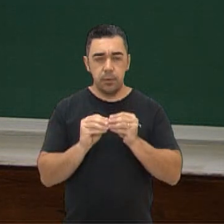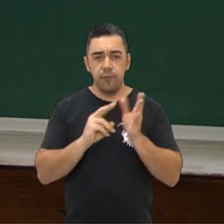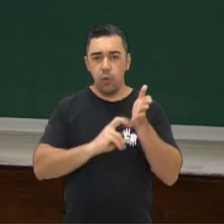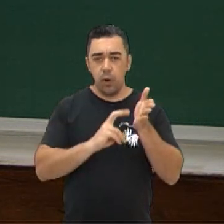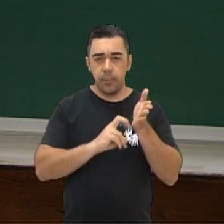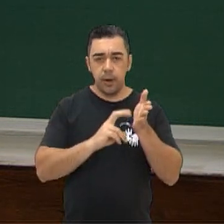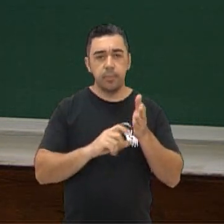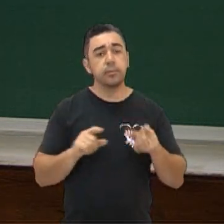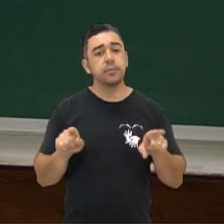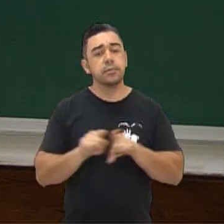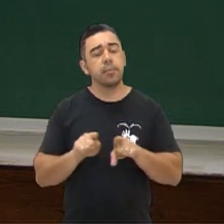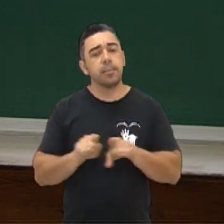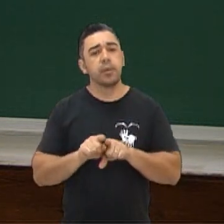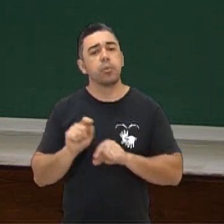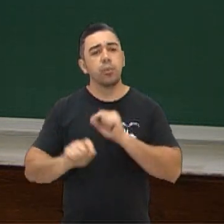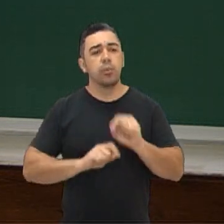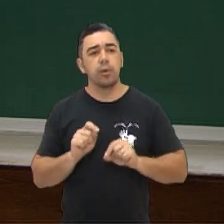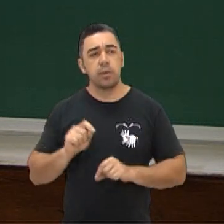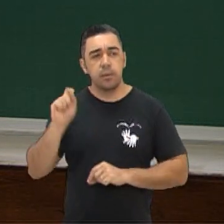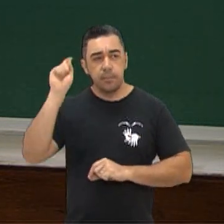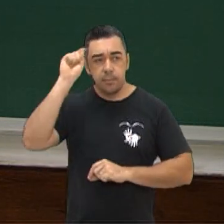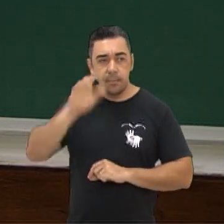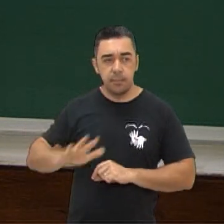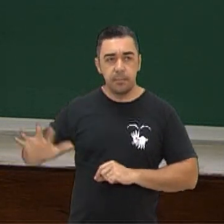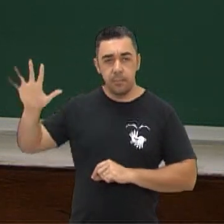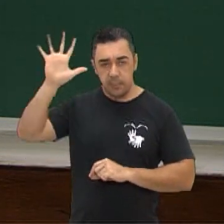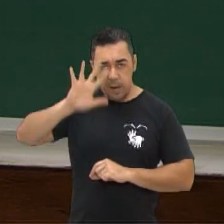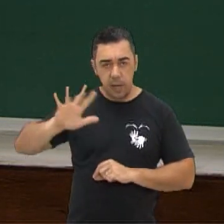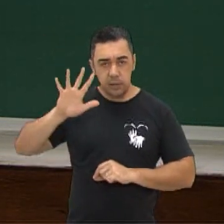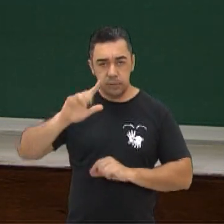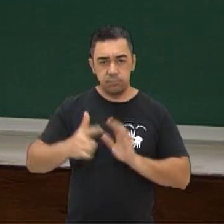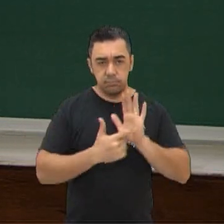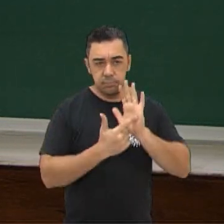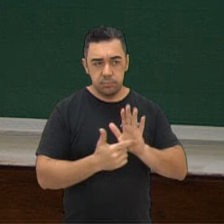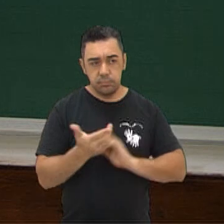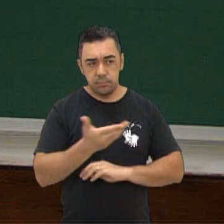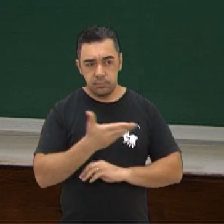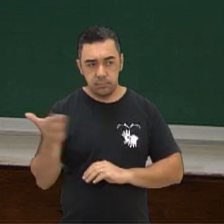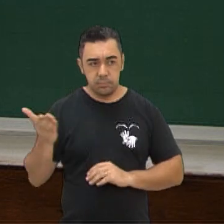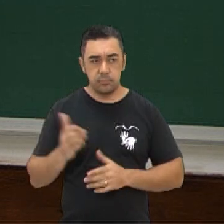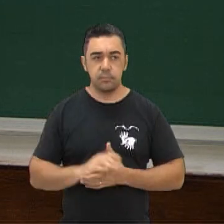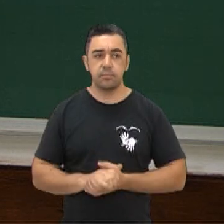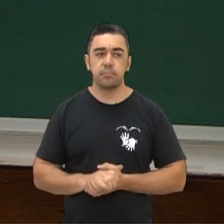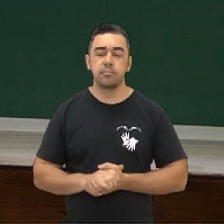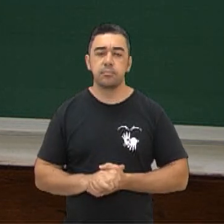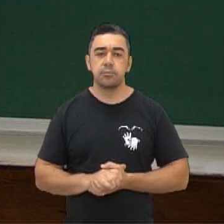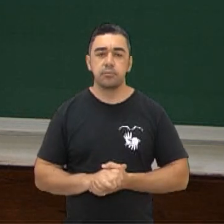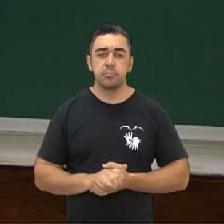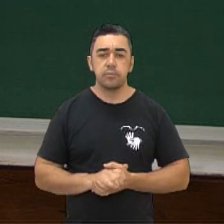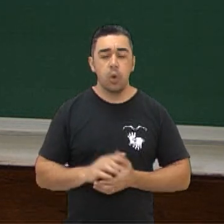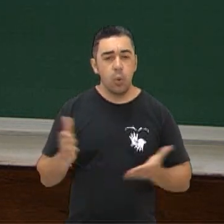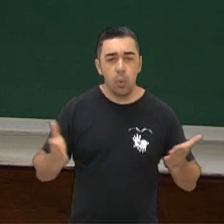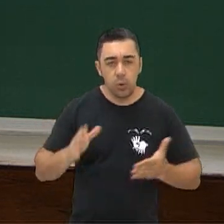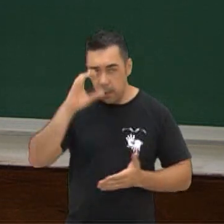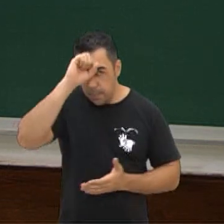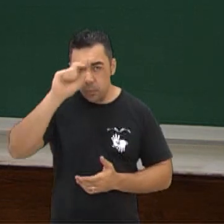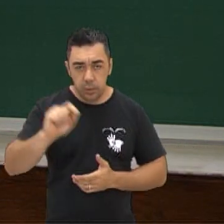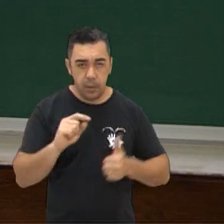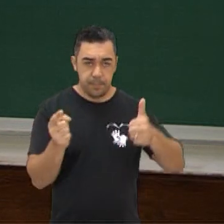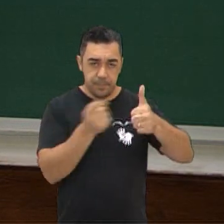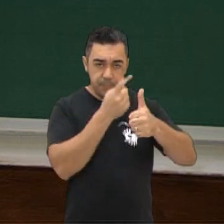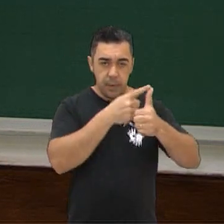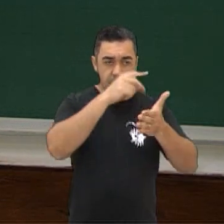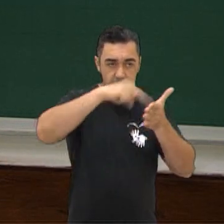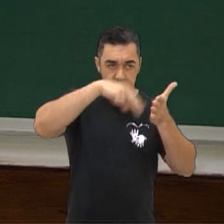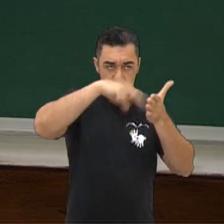vocabular e, finalmente, as imagens cristalizadas deste poeta, né? Então, o que nós fizemos hoje?